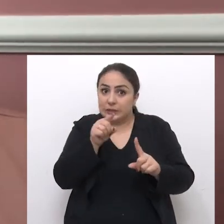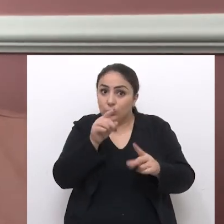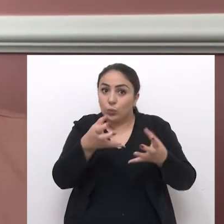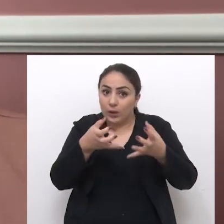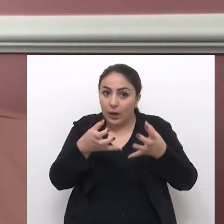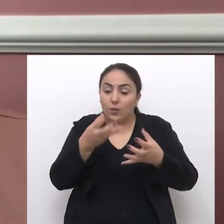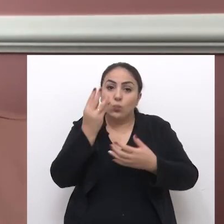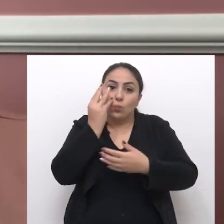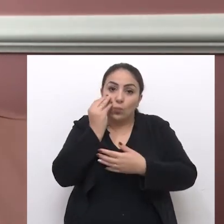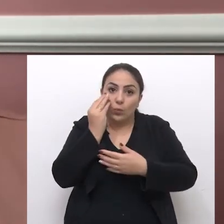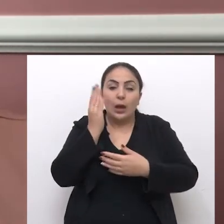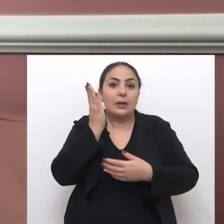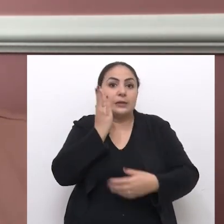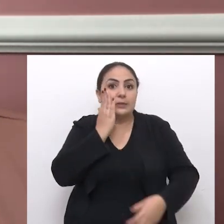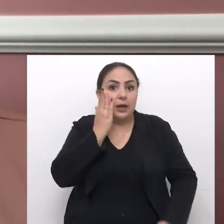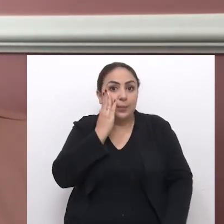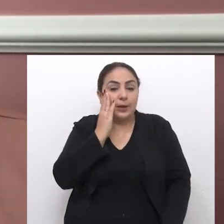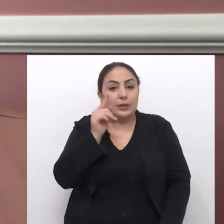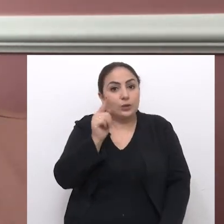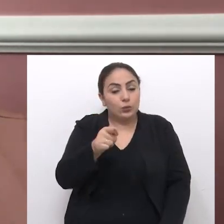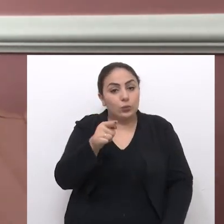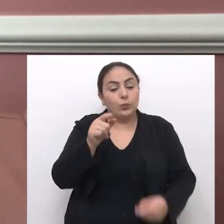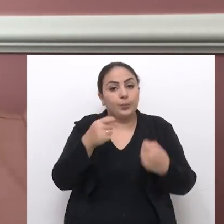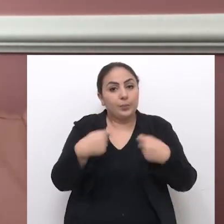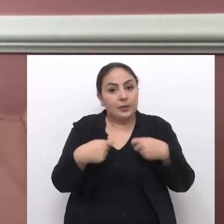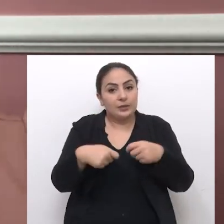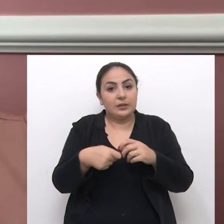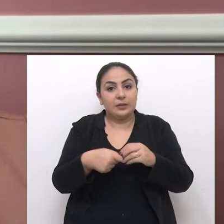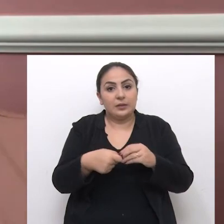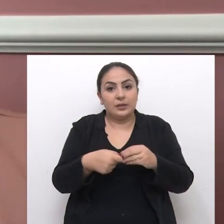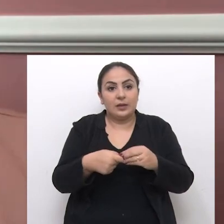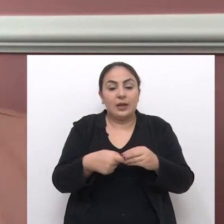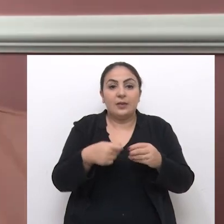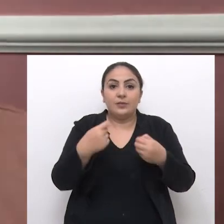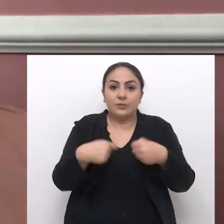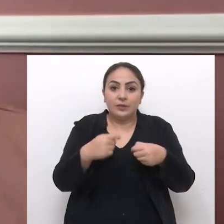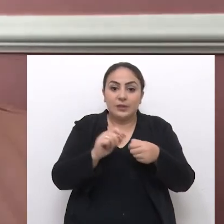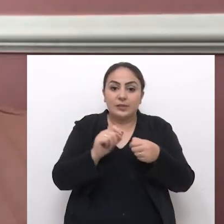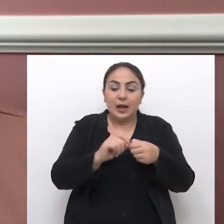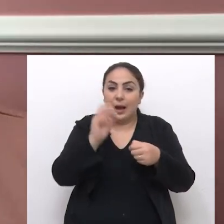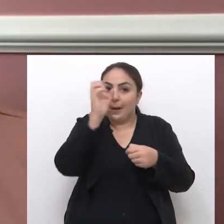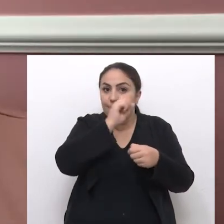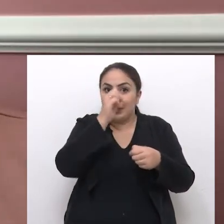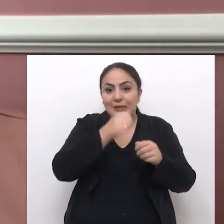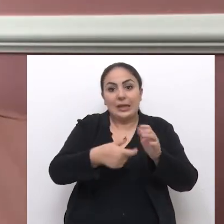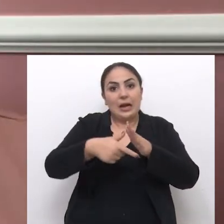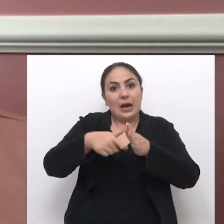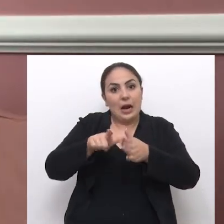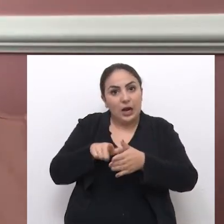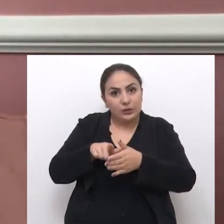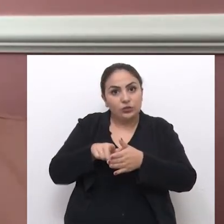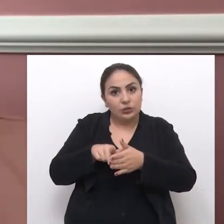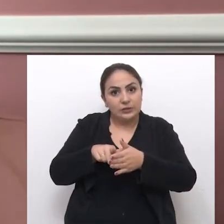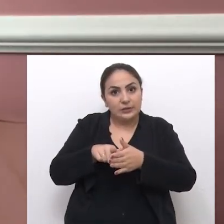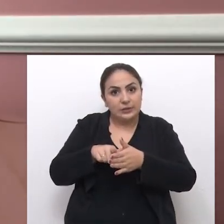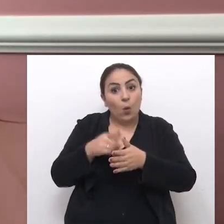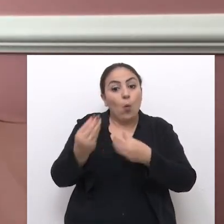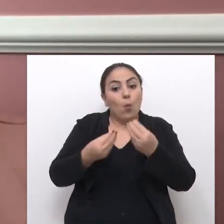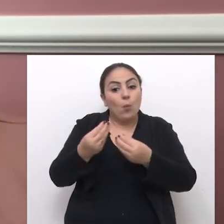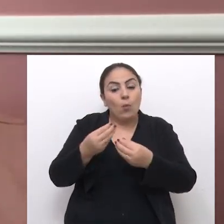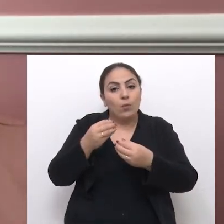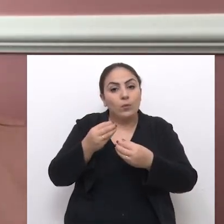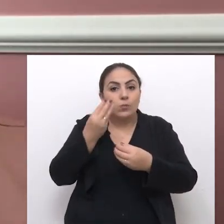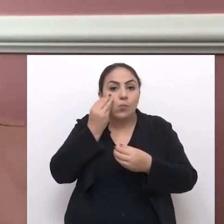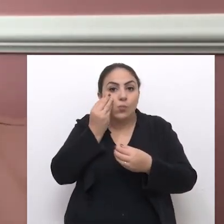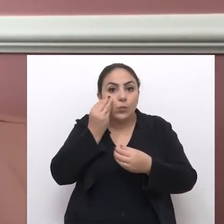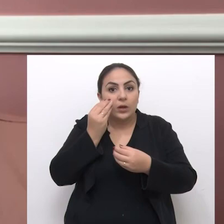é: se você quer amamentar, saiba que você precisa aprender a amamentar para ensinar o teu bebê